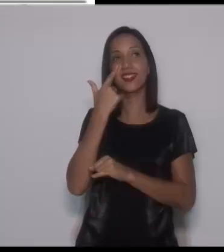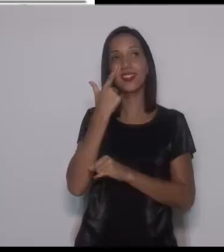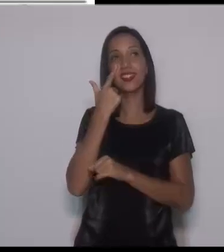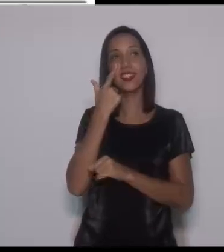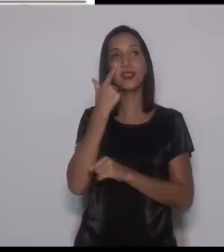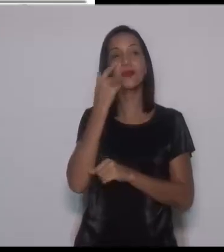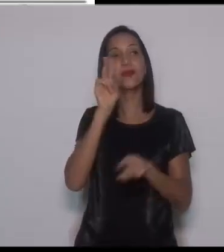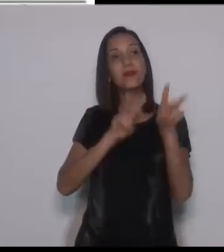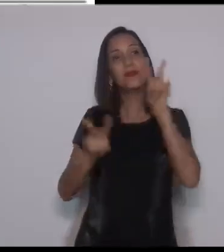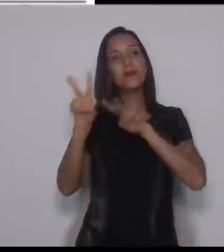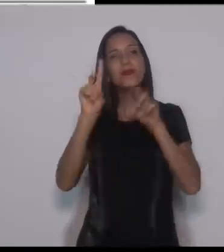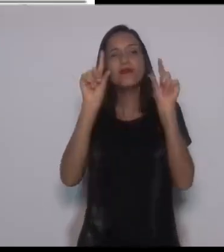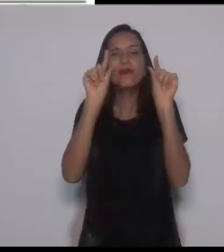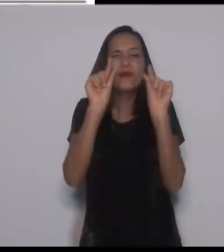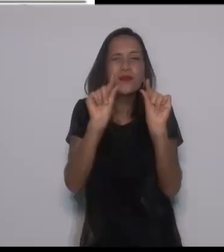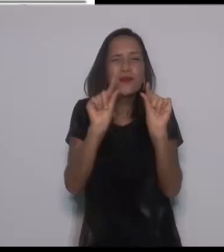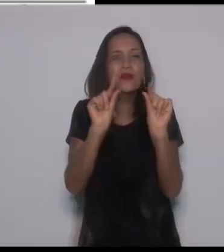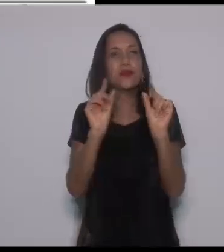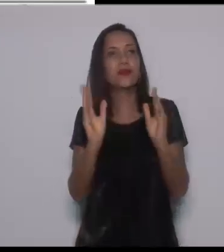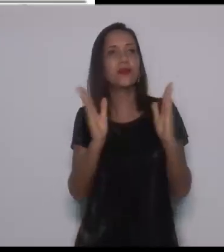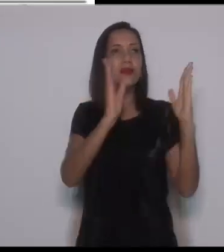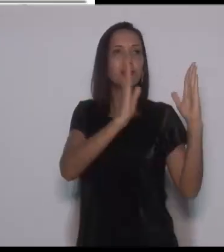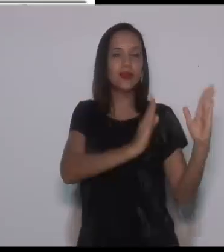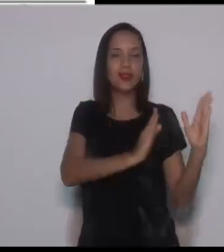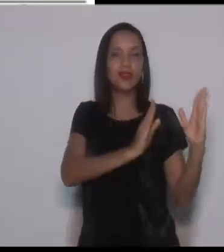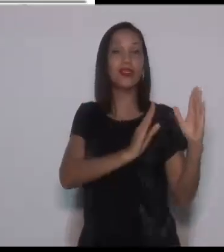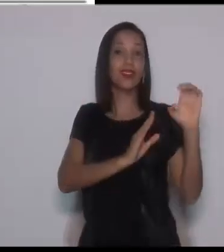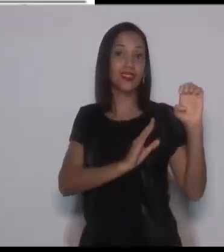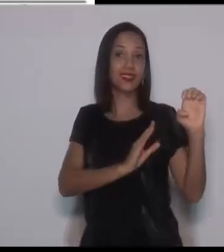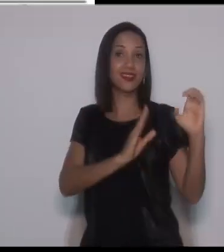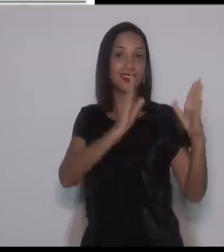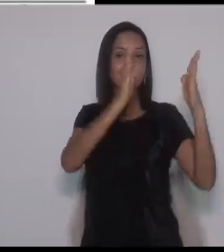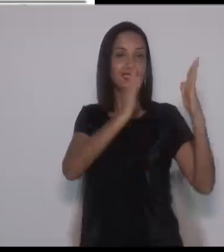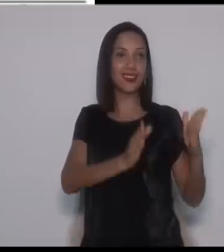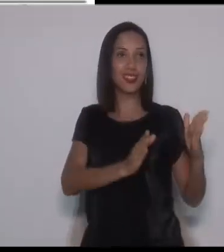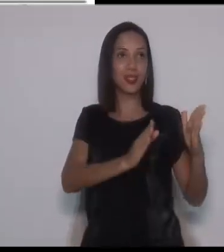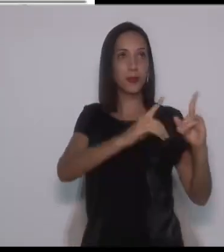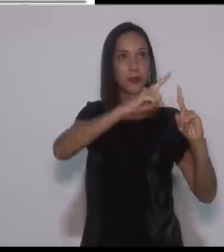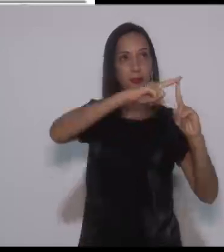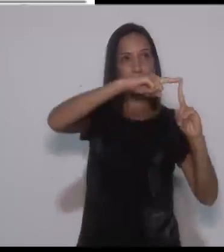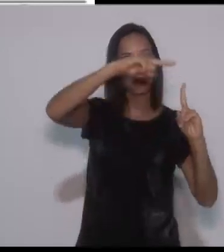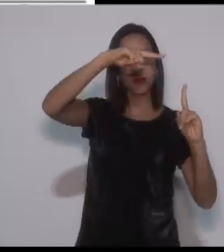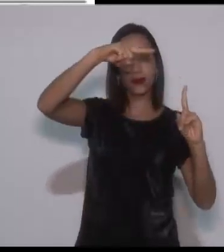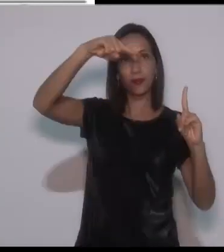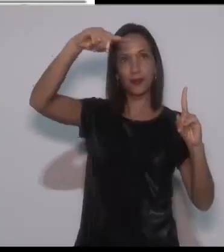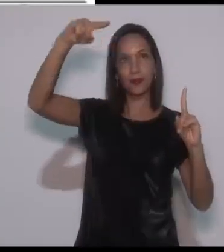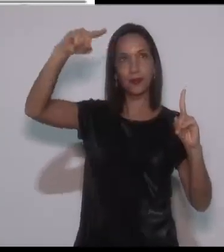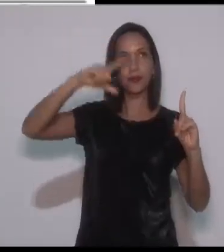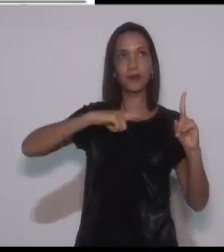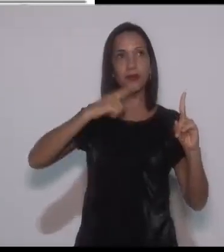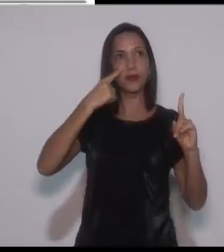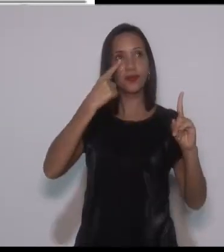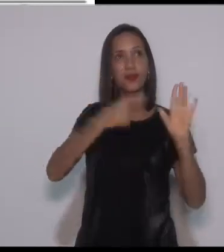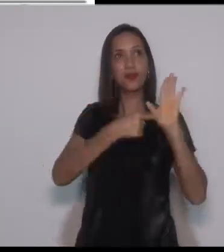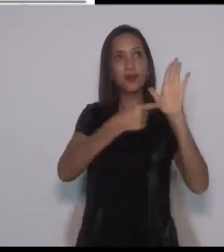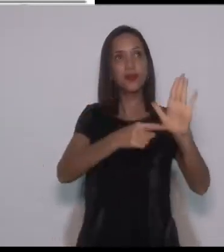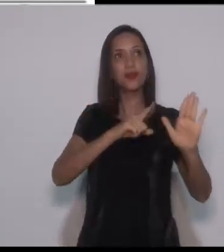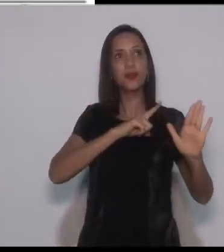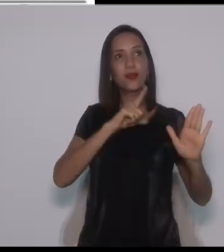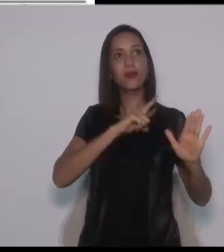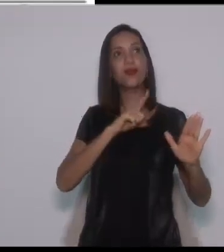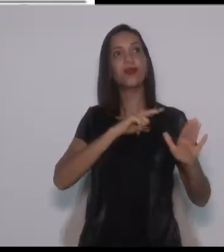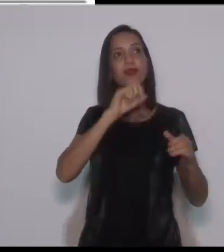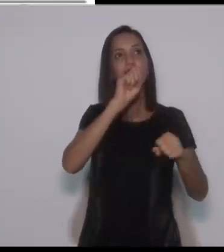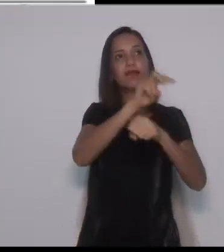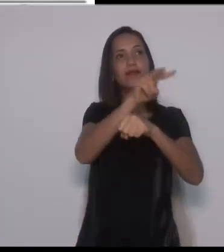enxergando, talvez muito pequeno, do lado esquerdo, aquele gráfico em linha, ele mostra a evolução dos matriculados em